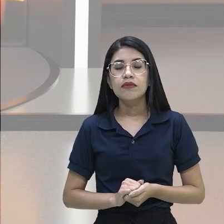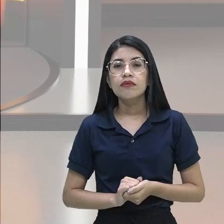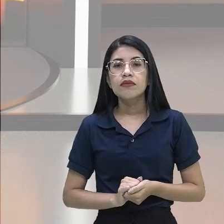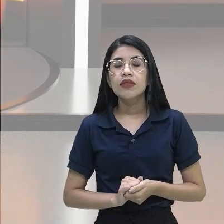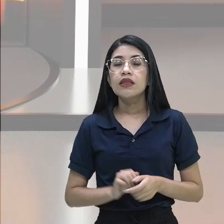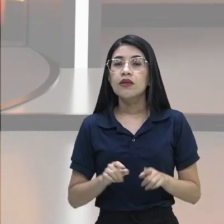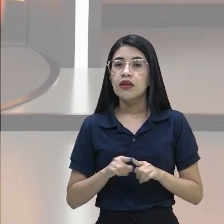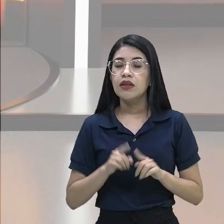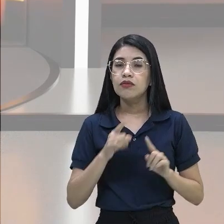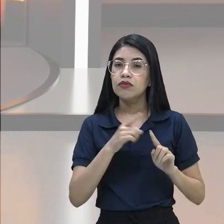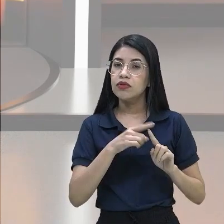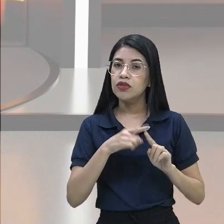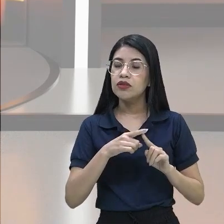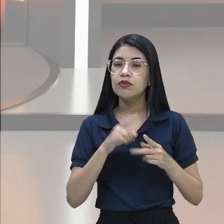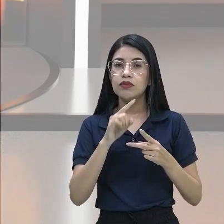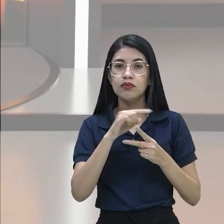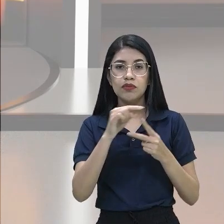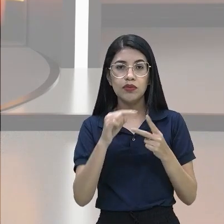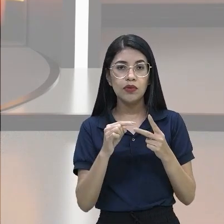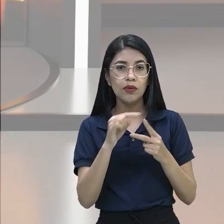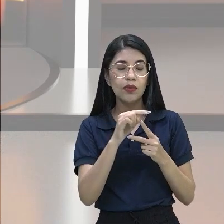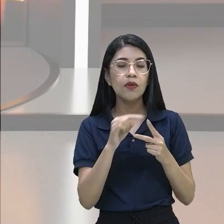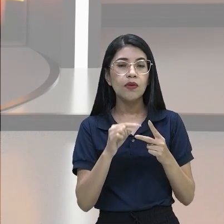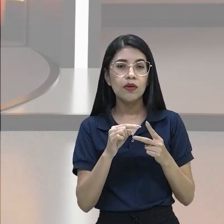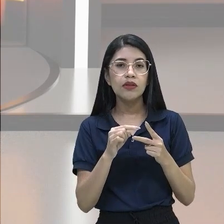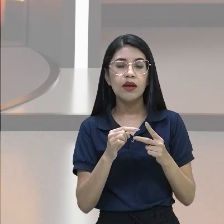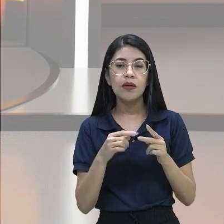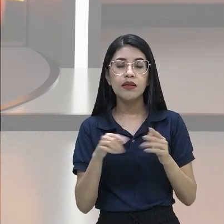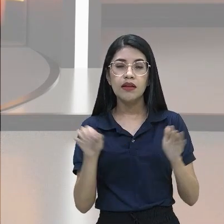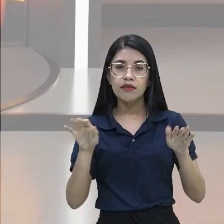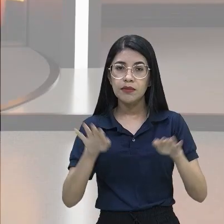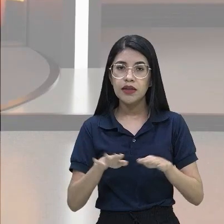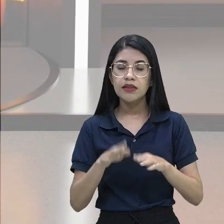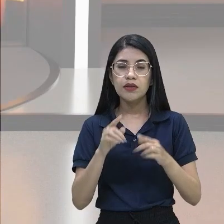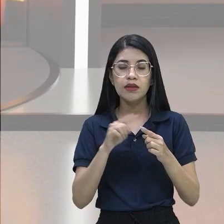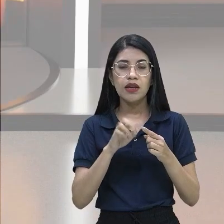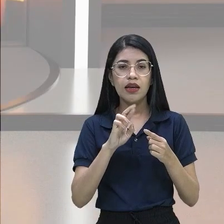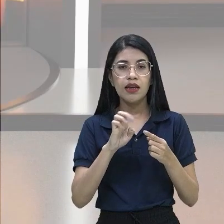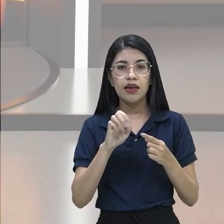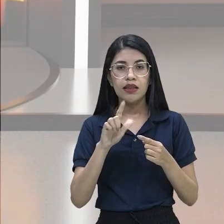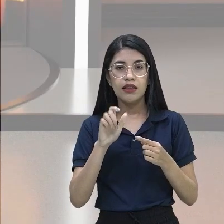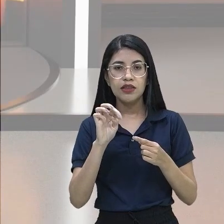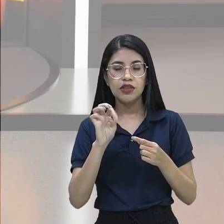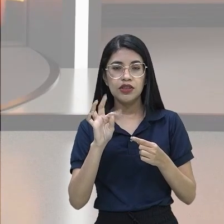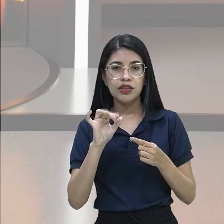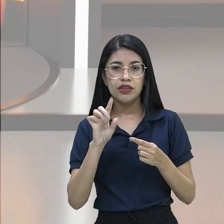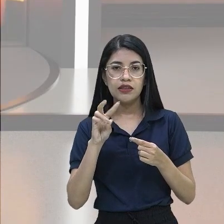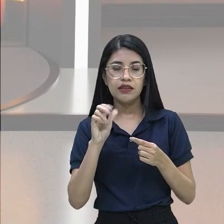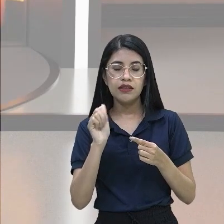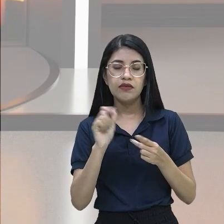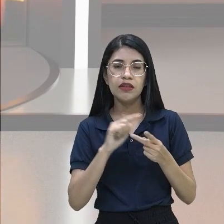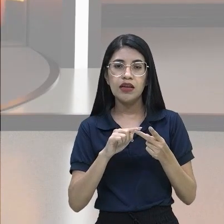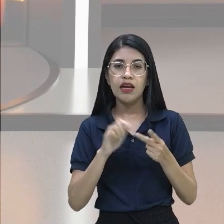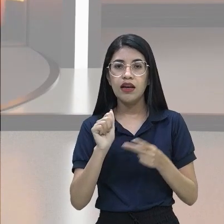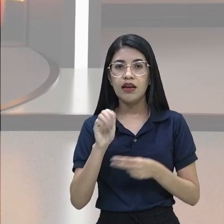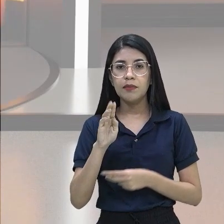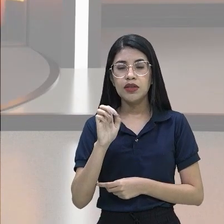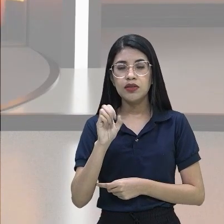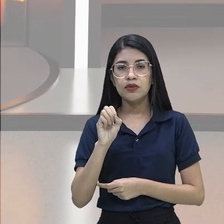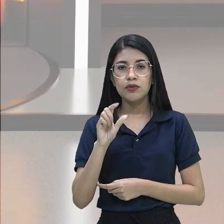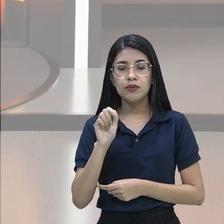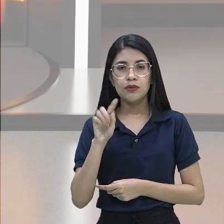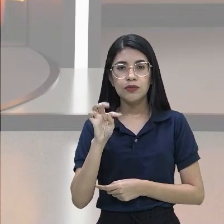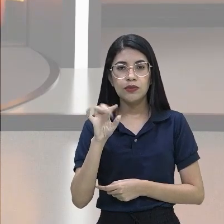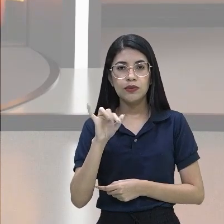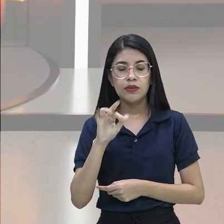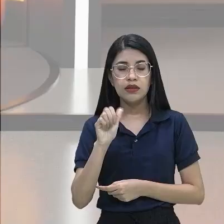essa classificação também aí das depressões. Vamos ter as depressões relativas e as depressões absolutas. Porém, no Brasil só